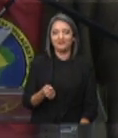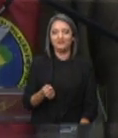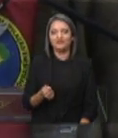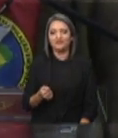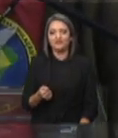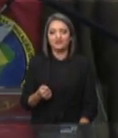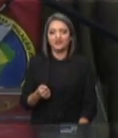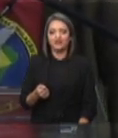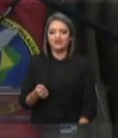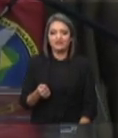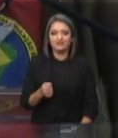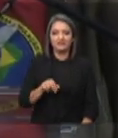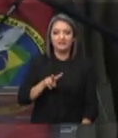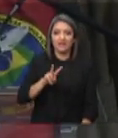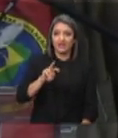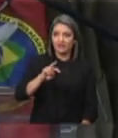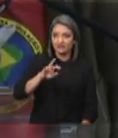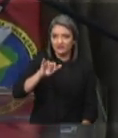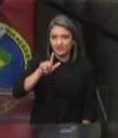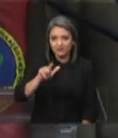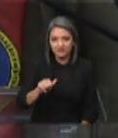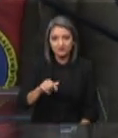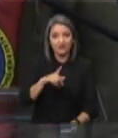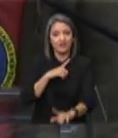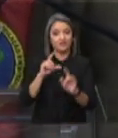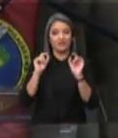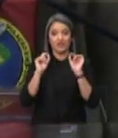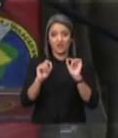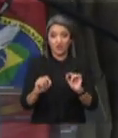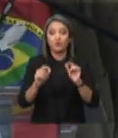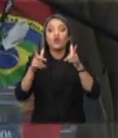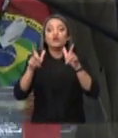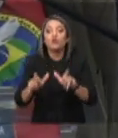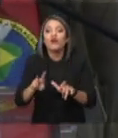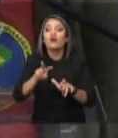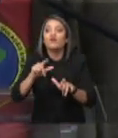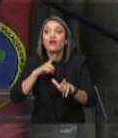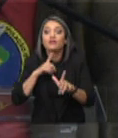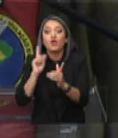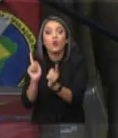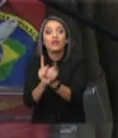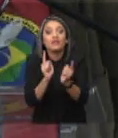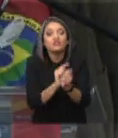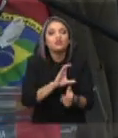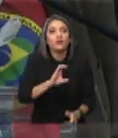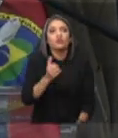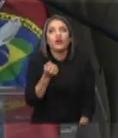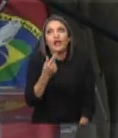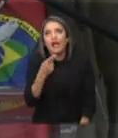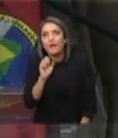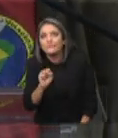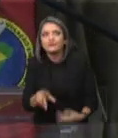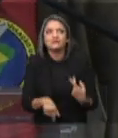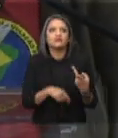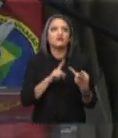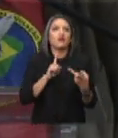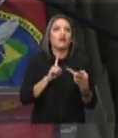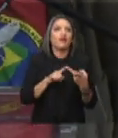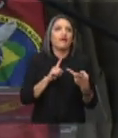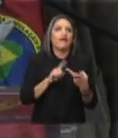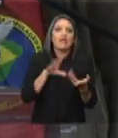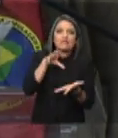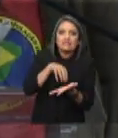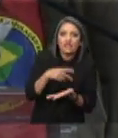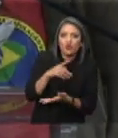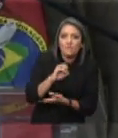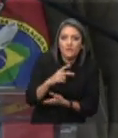em São Paulo uma vila um colocar a pop Rua no local só onde vai ter o atendimento do CAPS o atendimento do centro pop